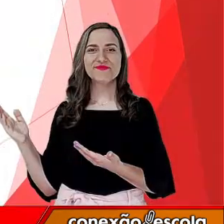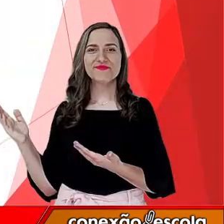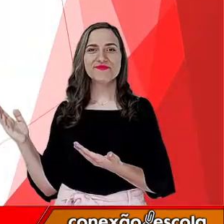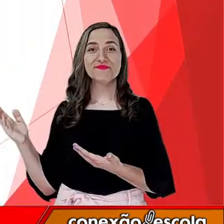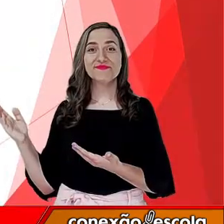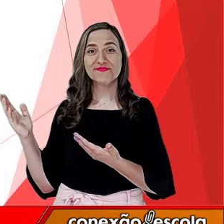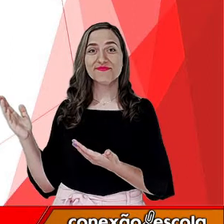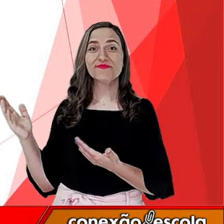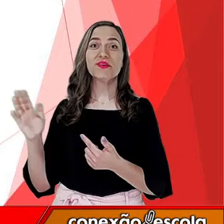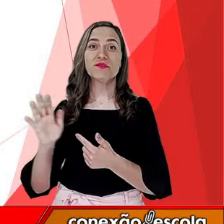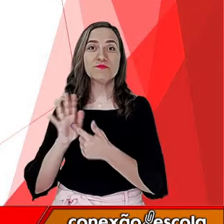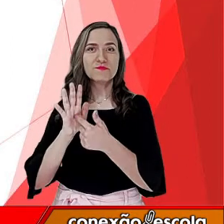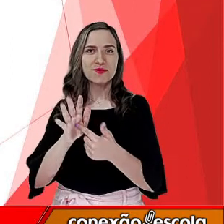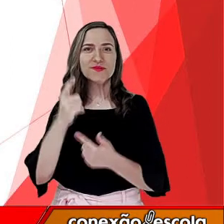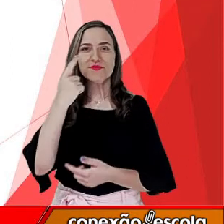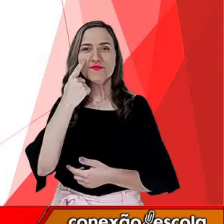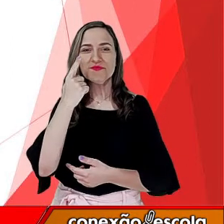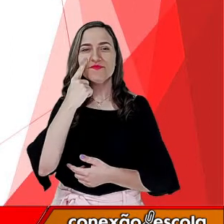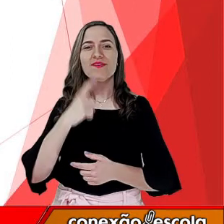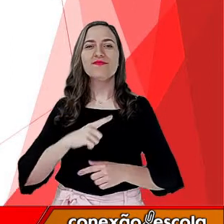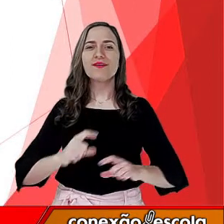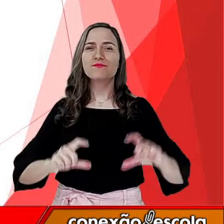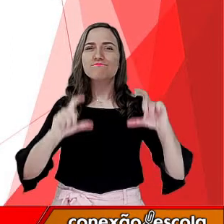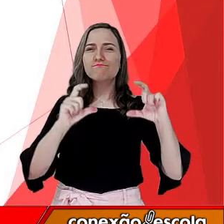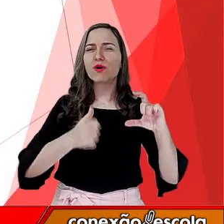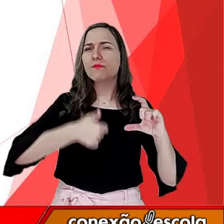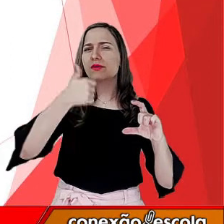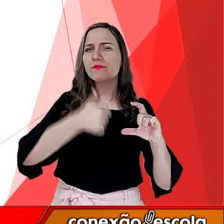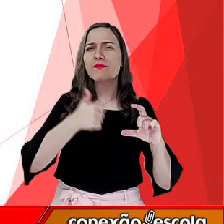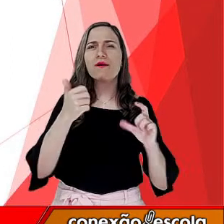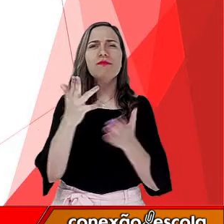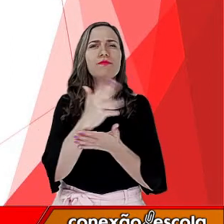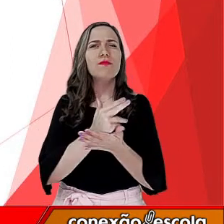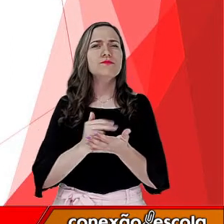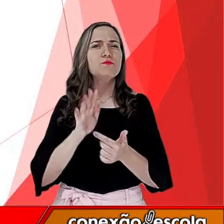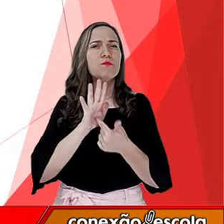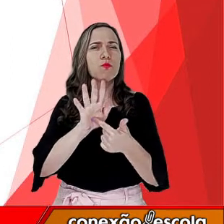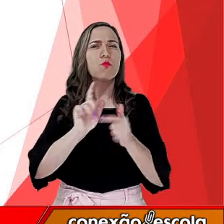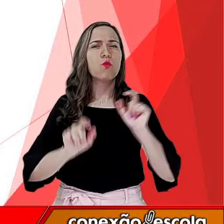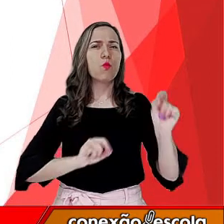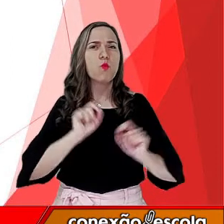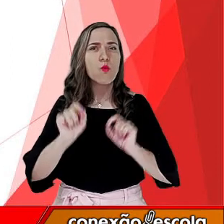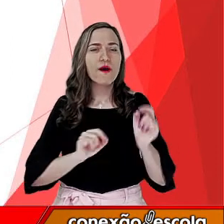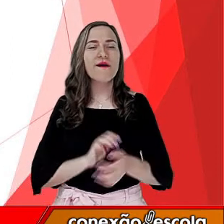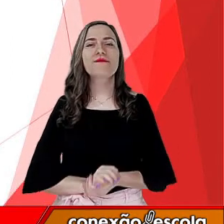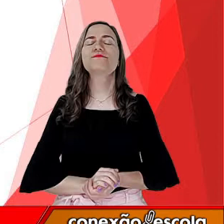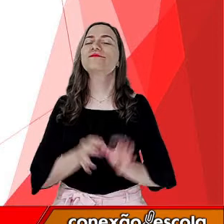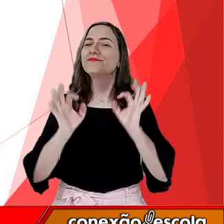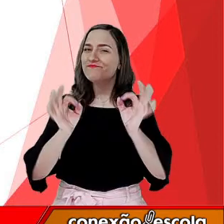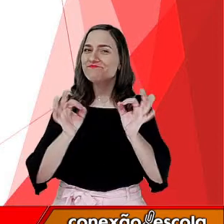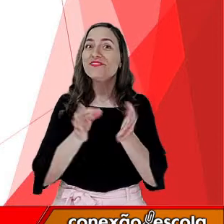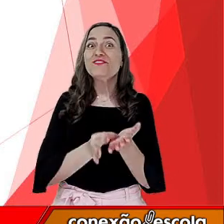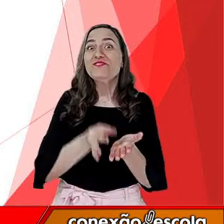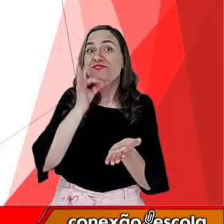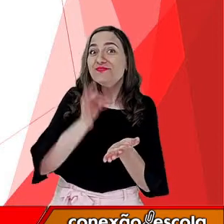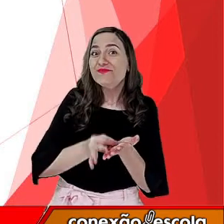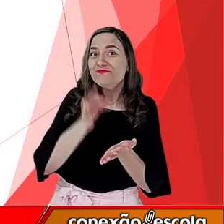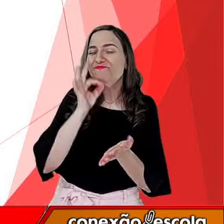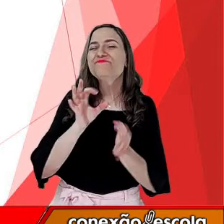Exemplo. Na figura número 1, que desenho é esse? Muito bem, é